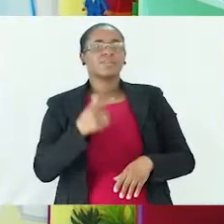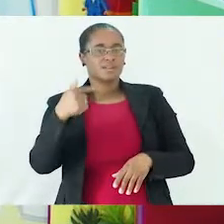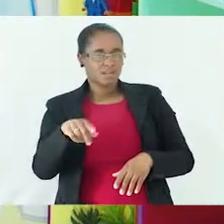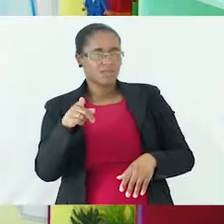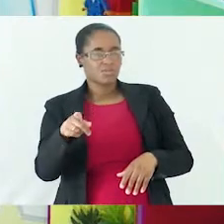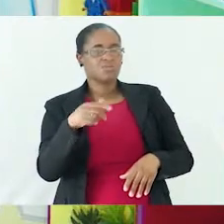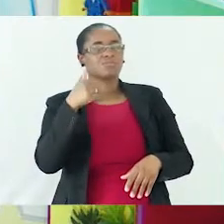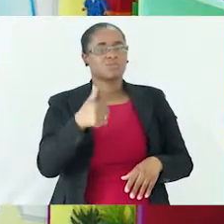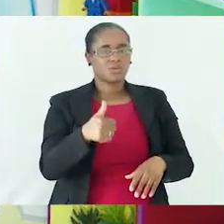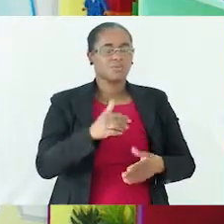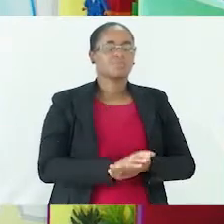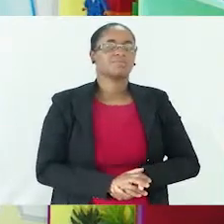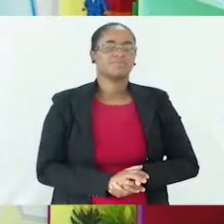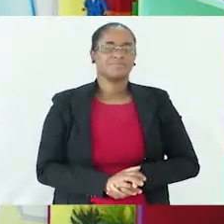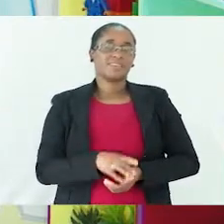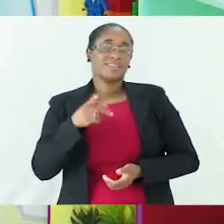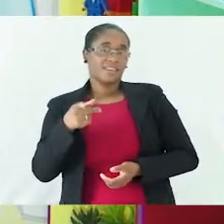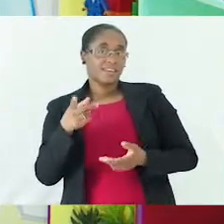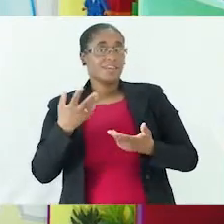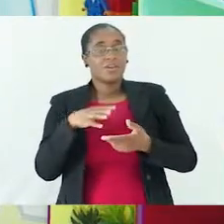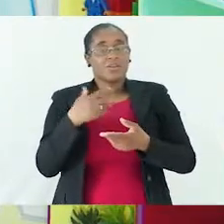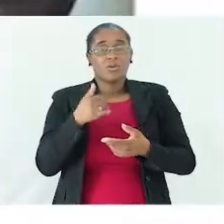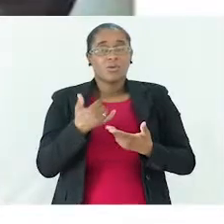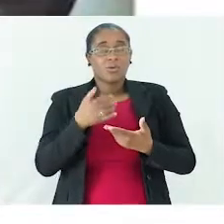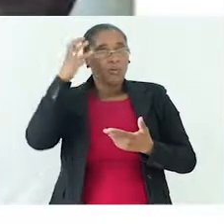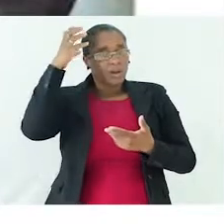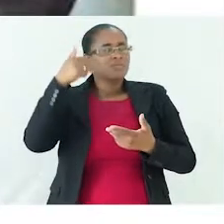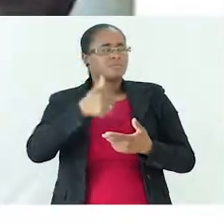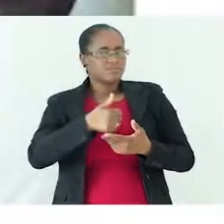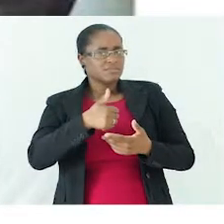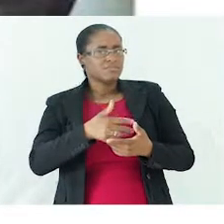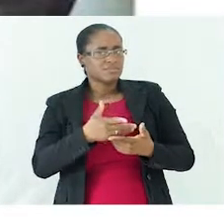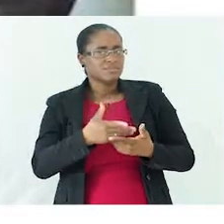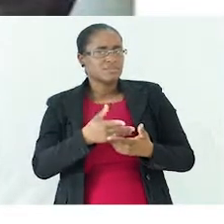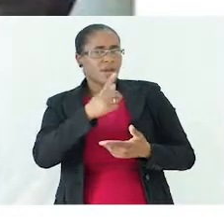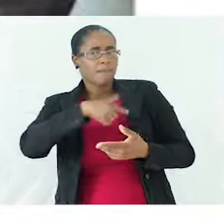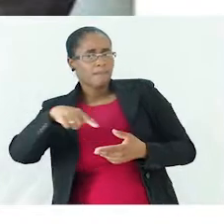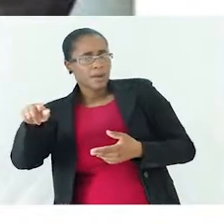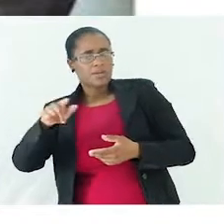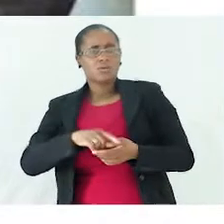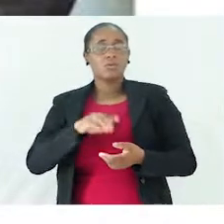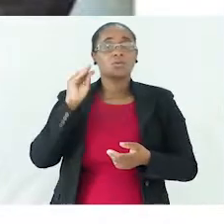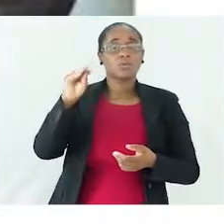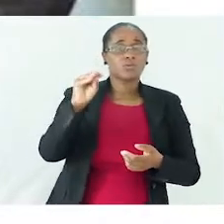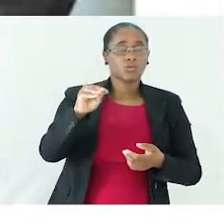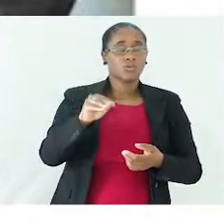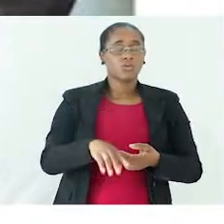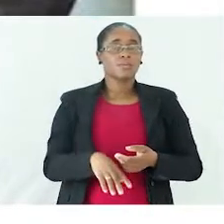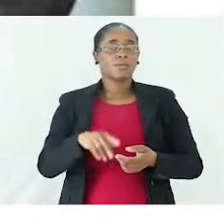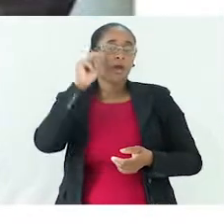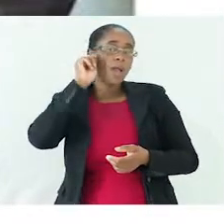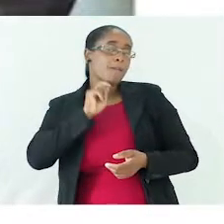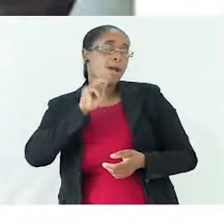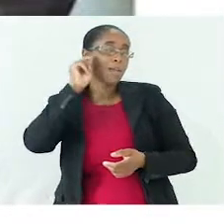tudo, correto, entusiasmante. Por isso, mandou chamar o seu barbeiro